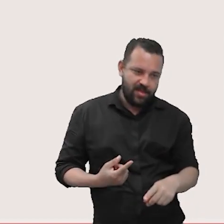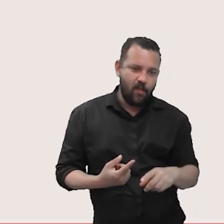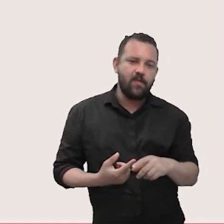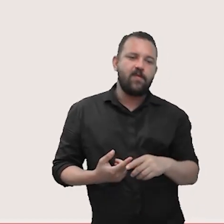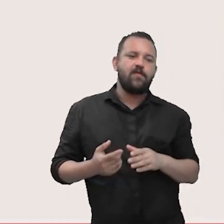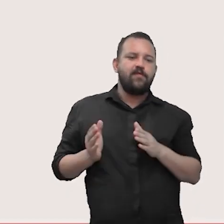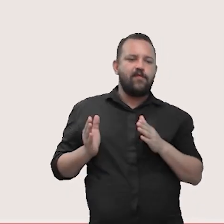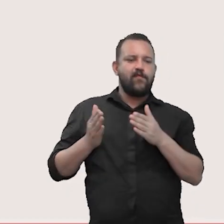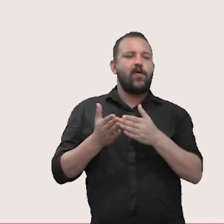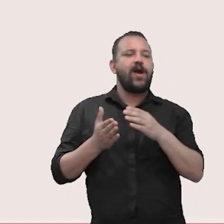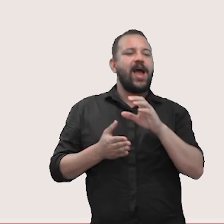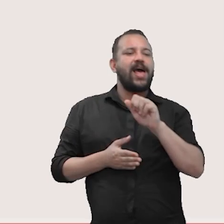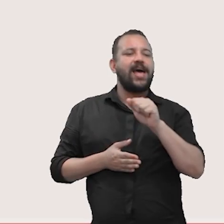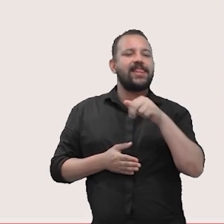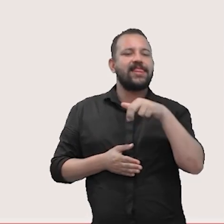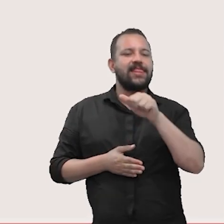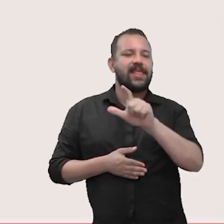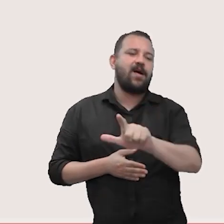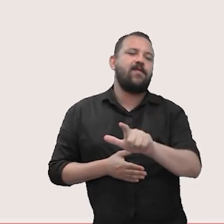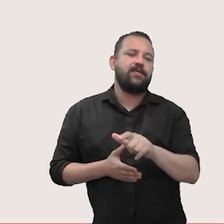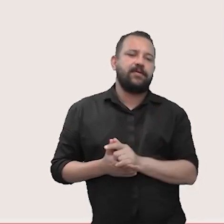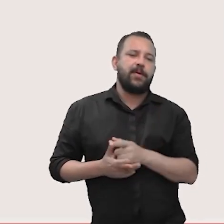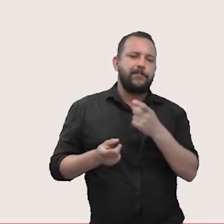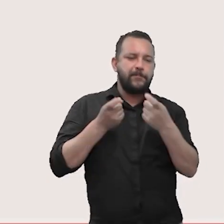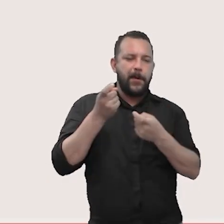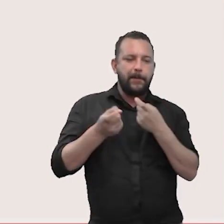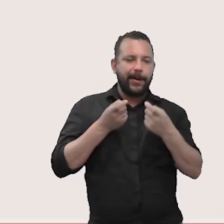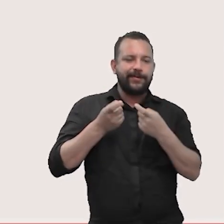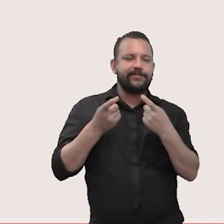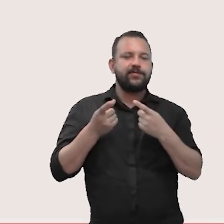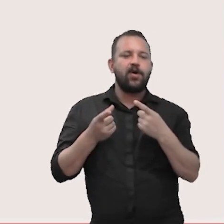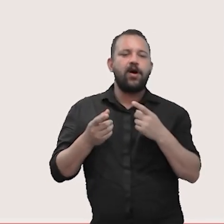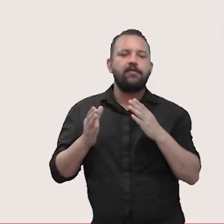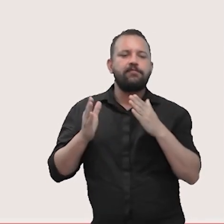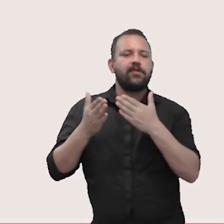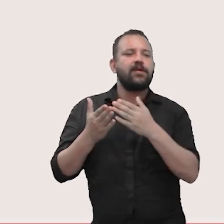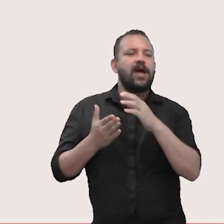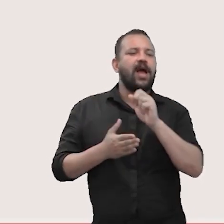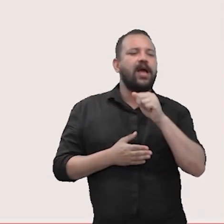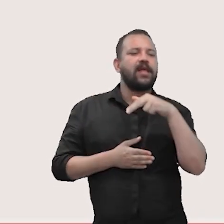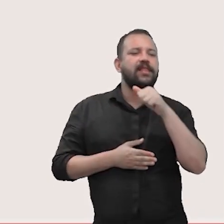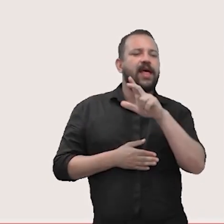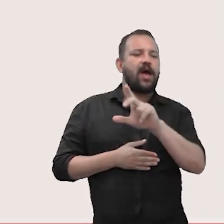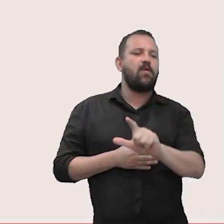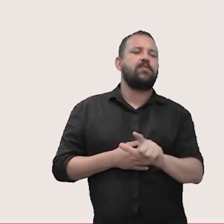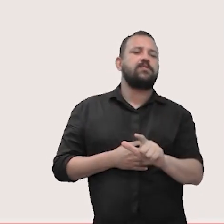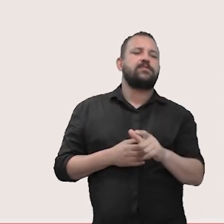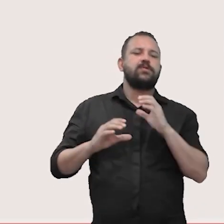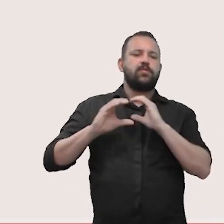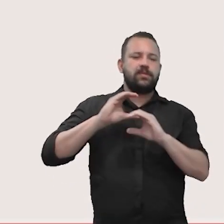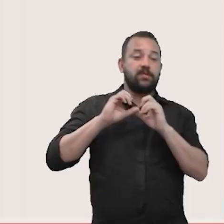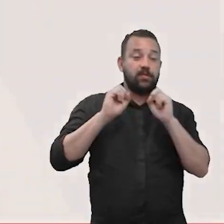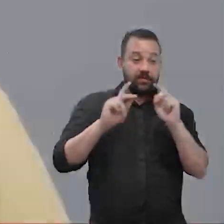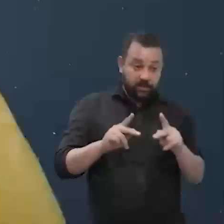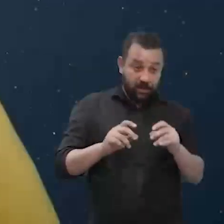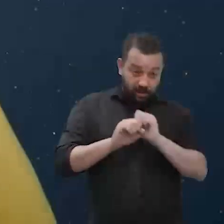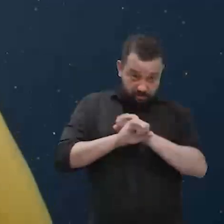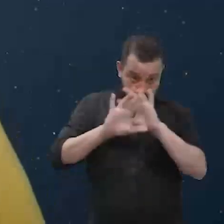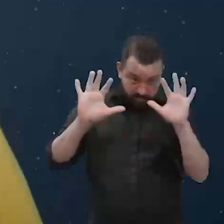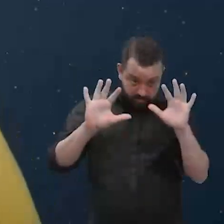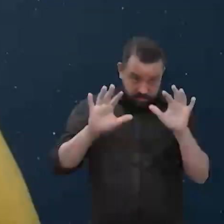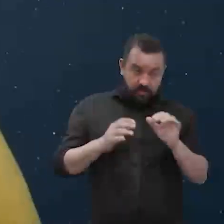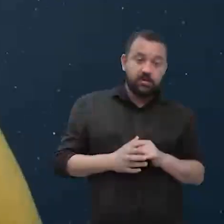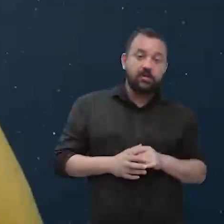de comunicação. A preocupação dele é exatamente com o canal de comunicação. Ok? Ficou claro? Então,